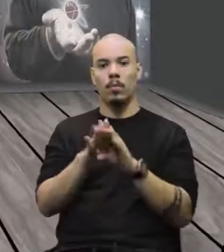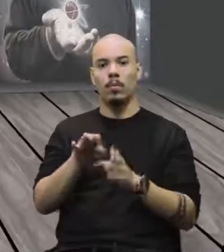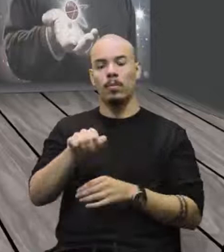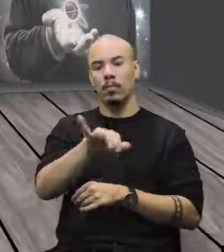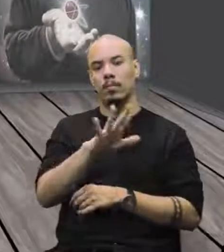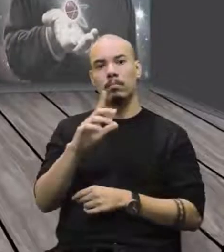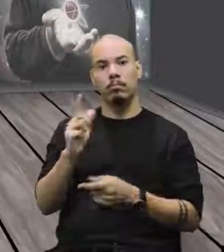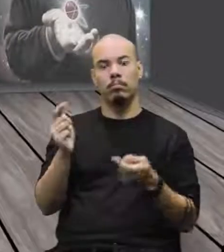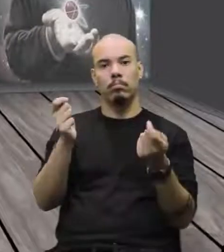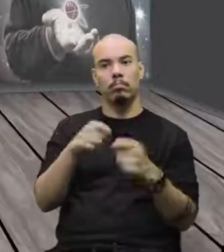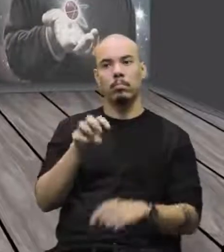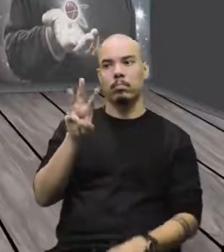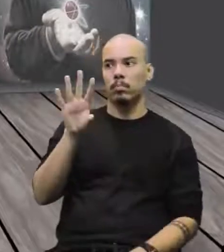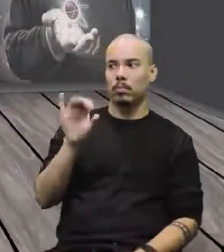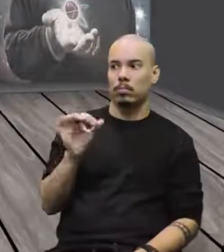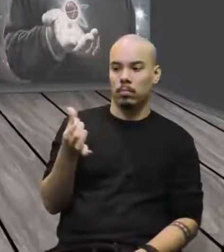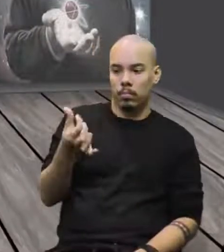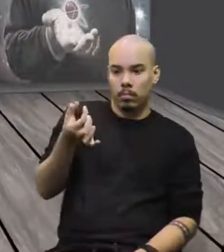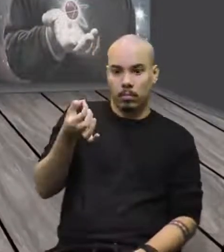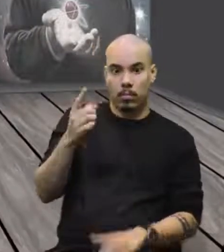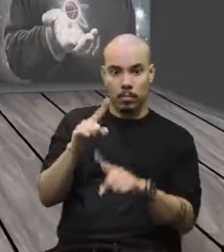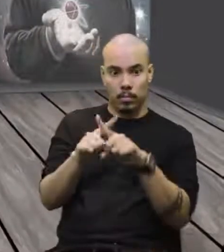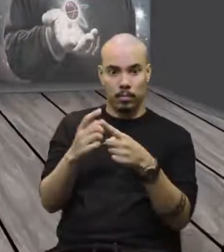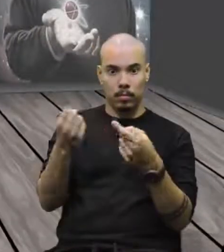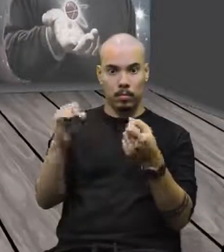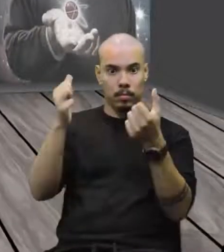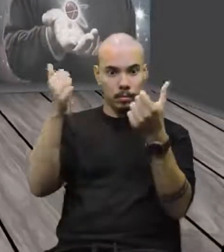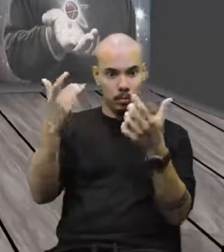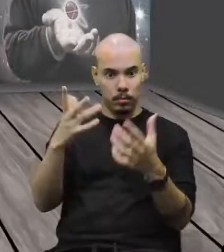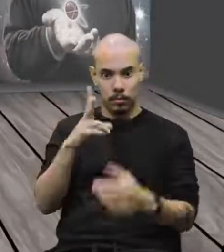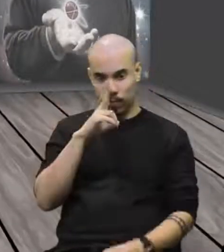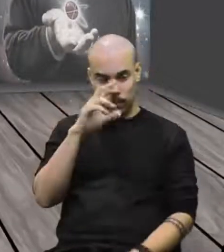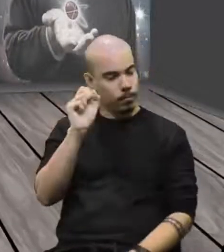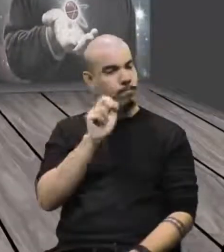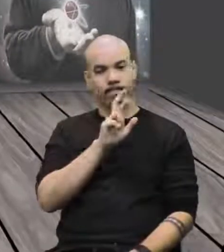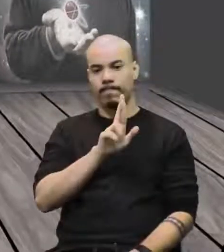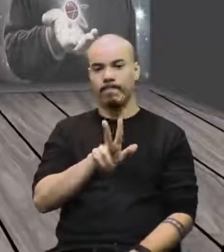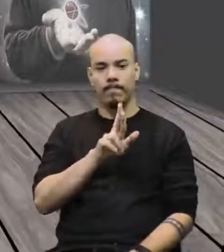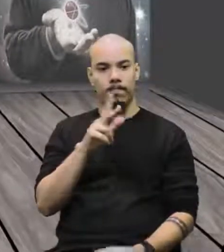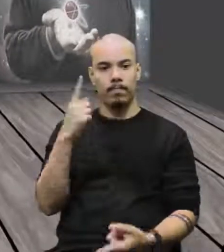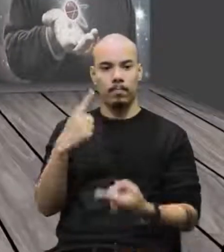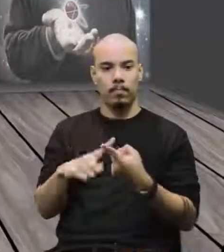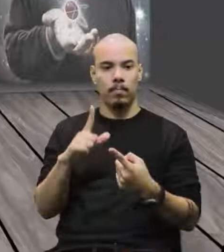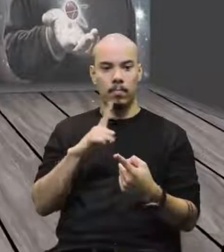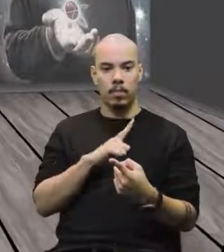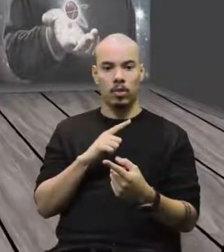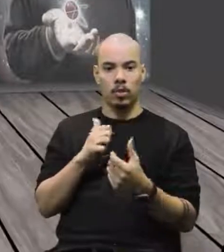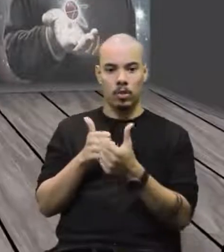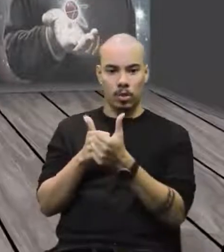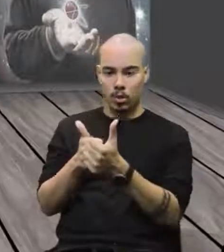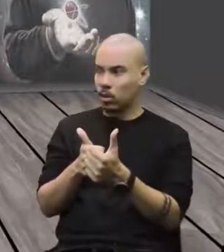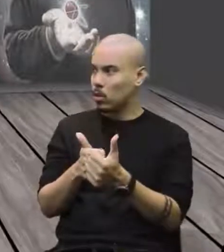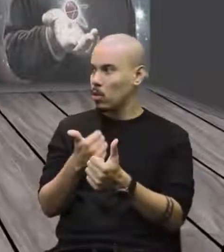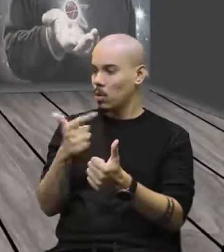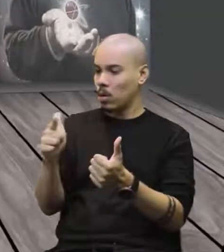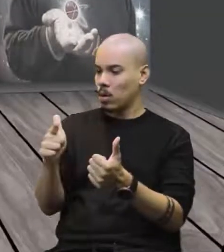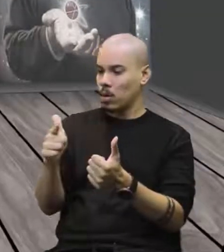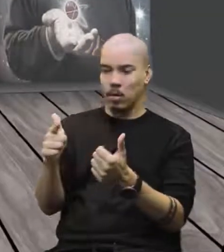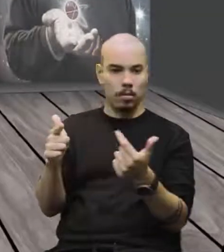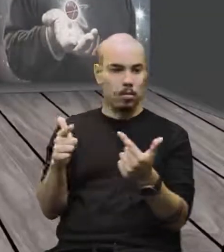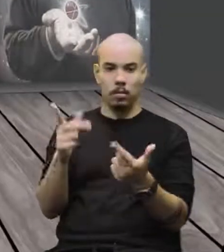ter 30, 60, mas quando fala de força magnética, não. Se a carga está numa direção, o campo está em outra, é